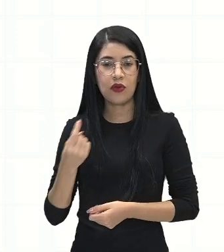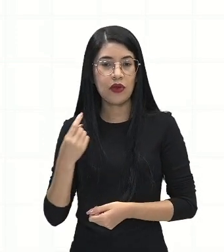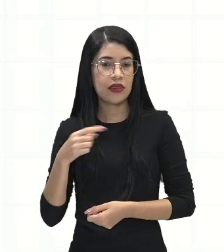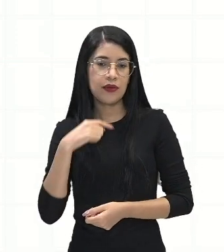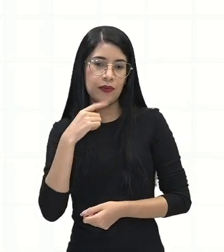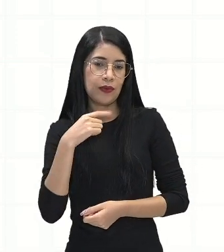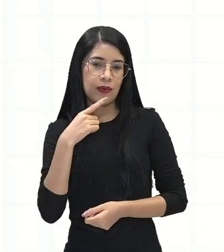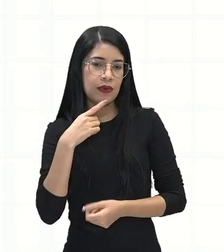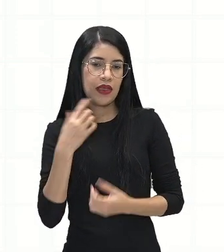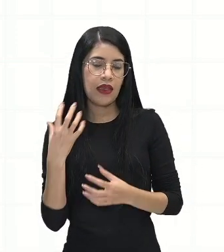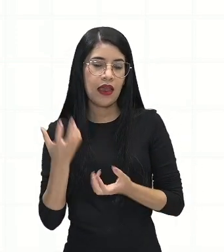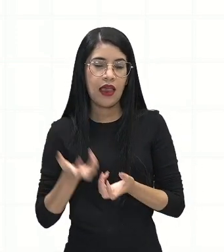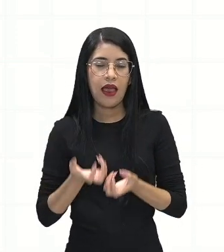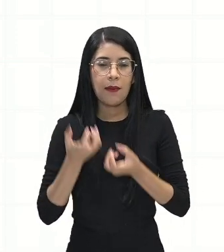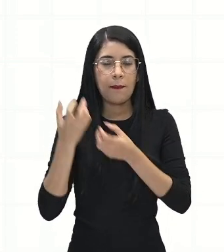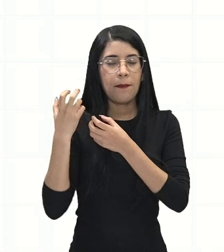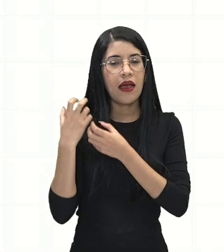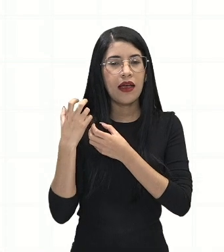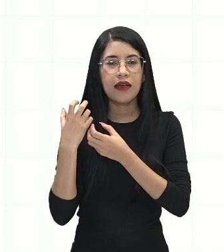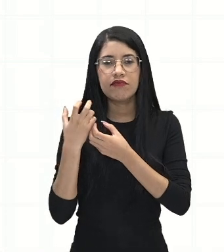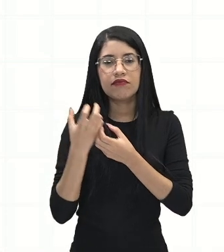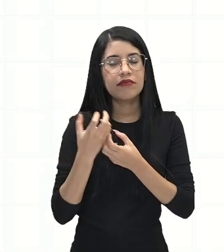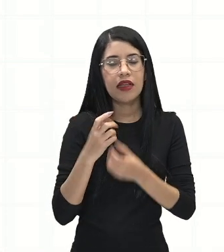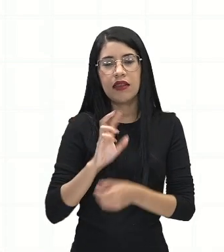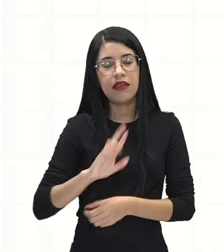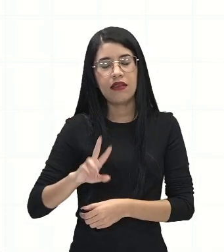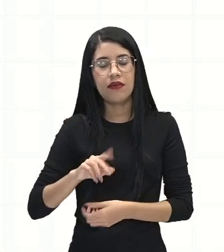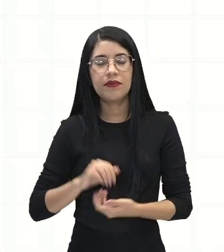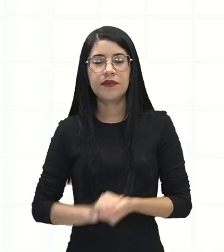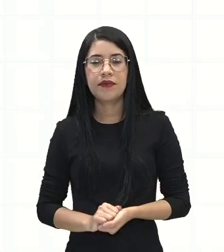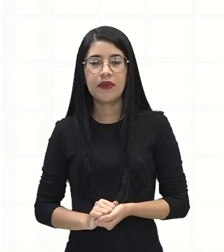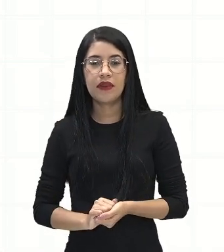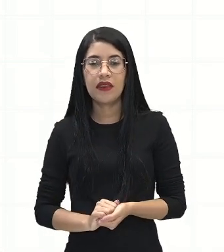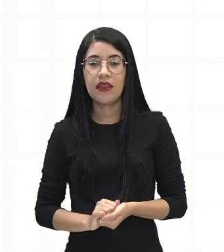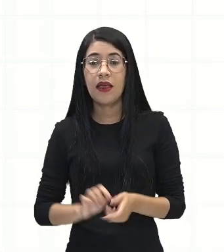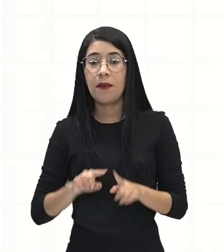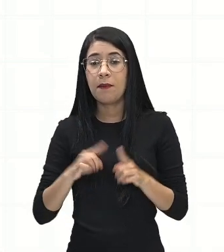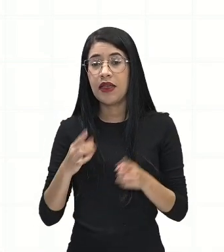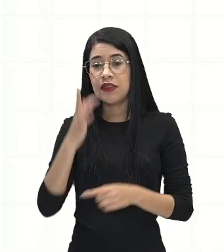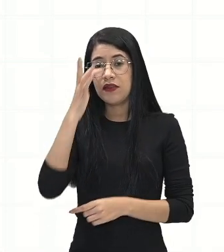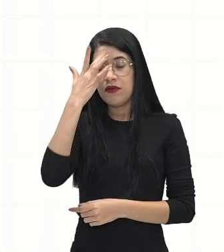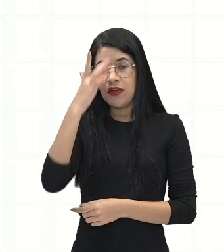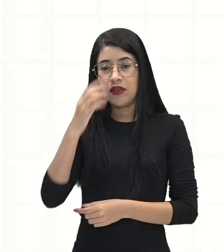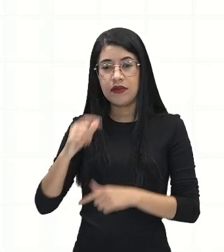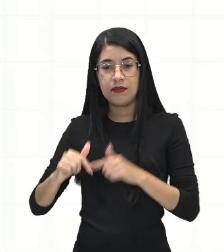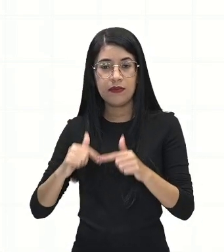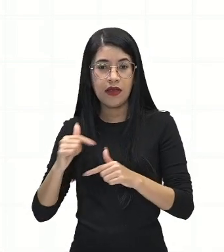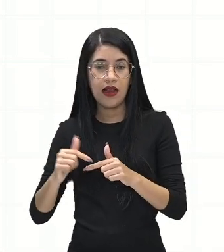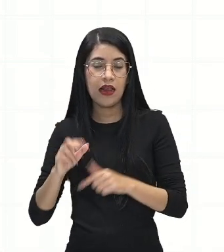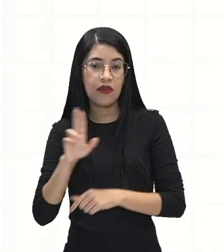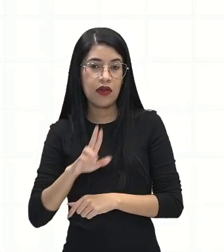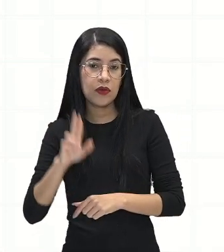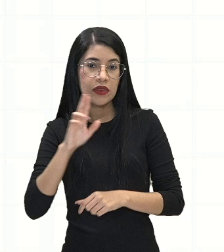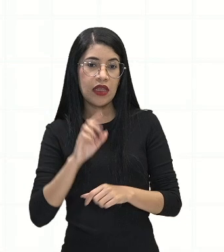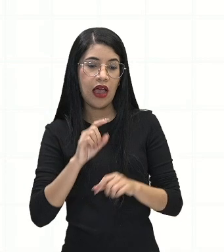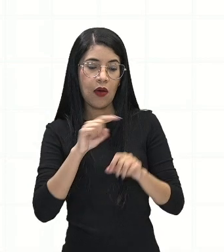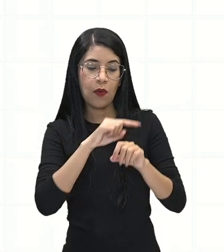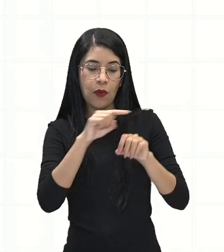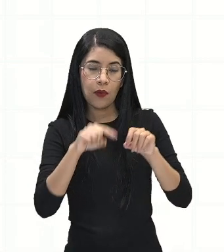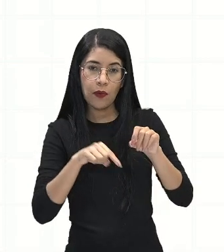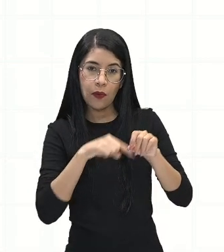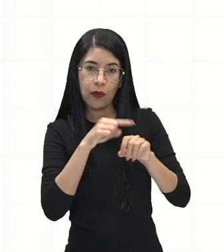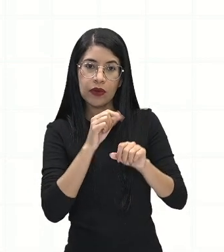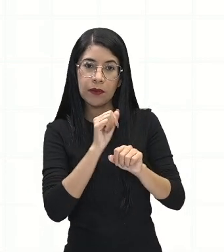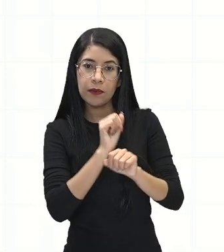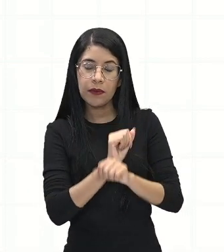carregar sozinho, né, esse peso. Mas, para facilitar, ele vai utilizar aí esse objeto, a roldana fixa, né? Ela